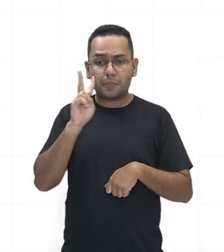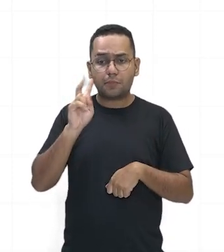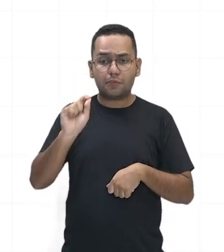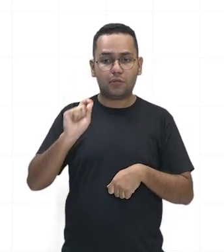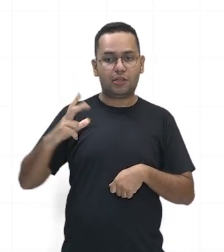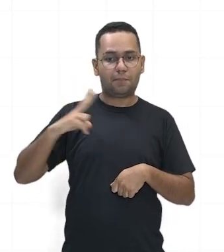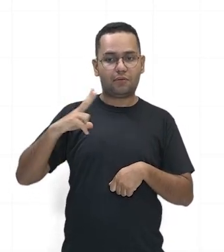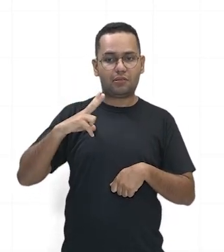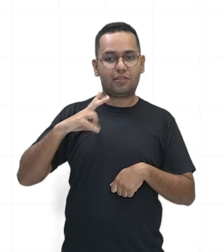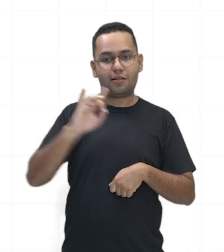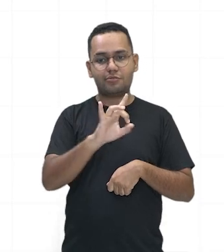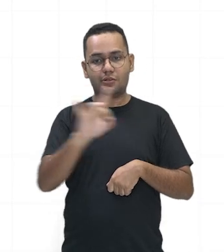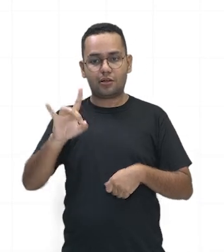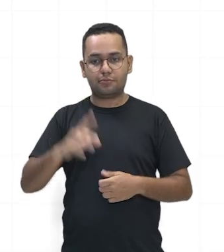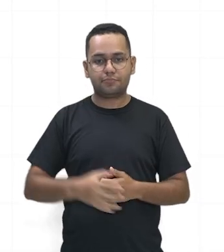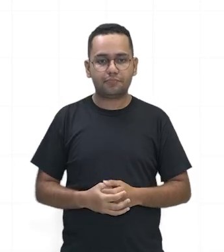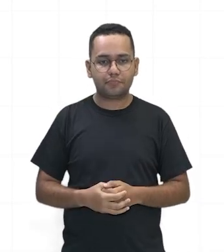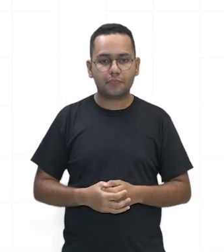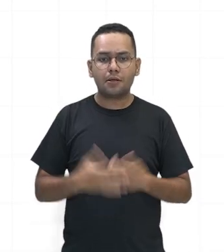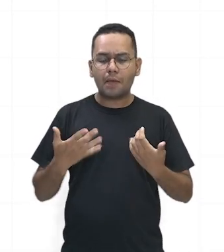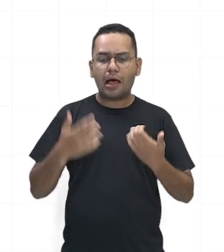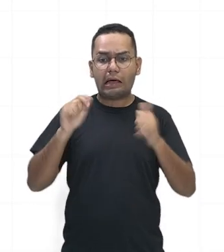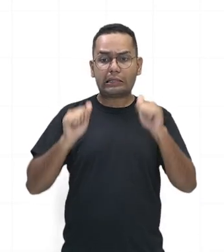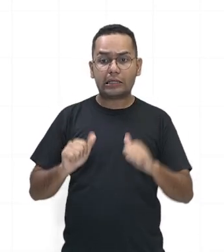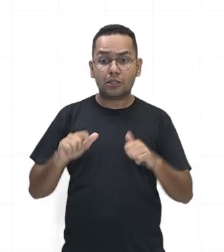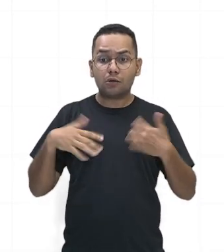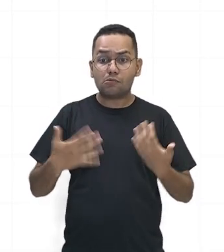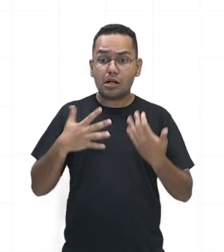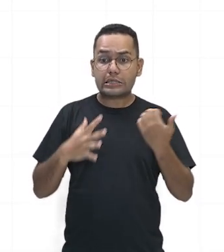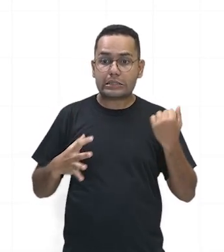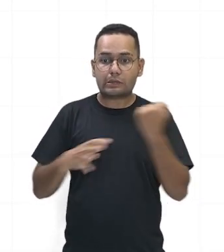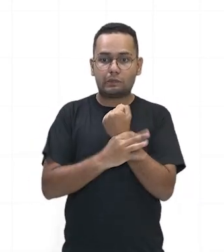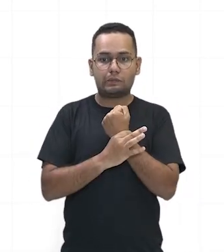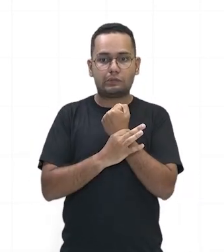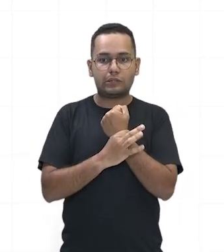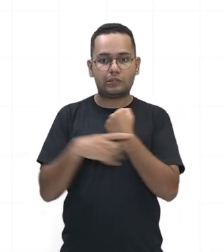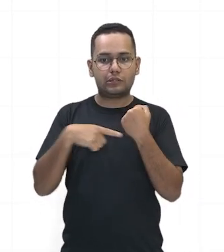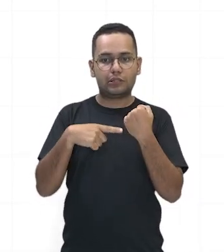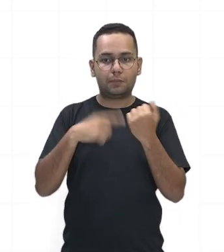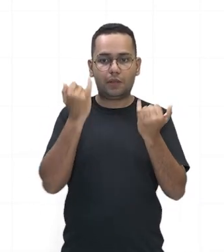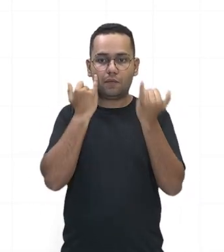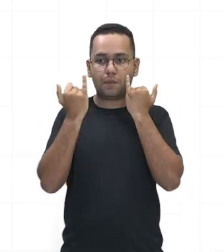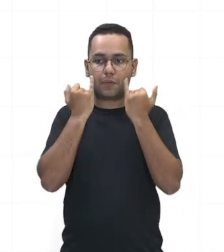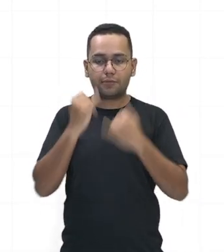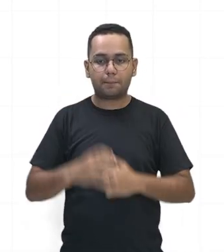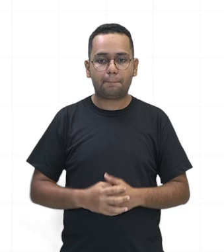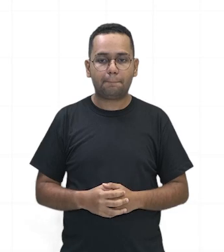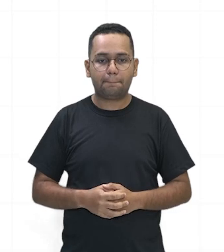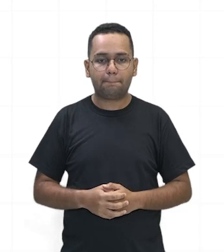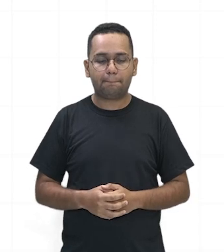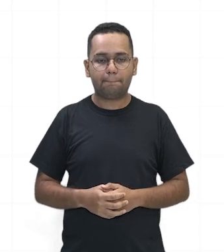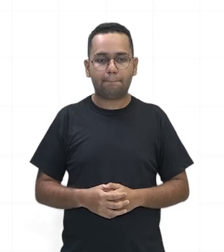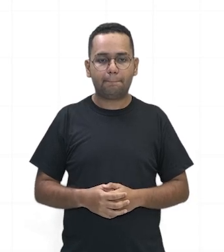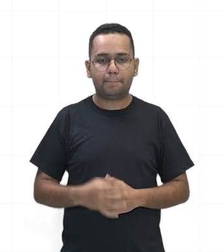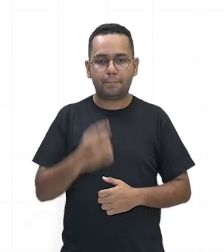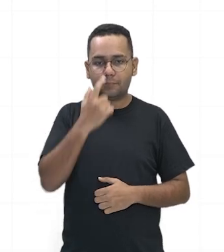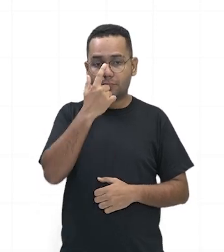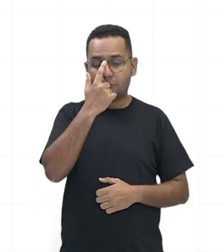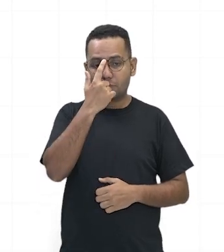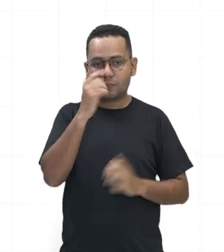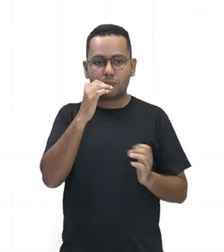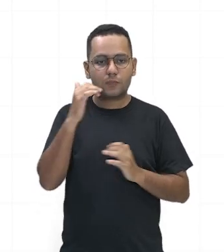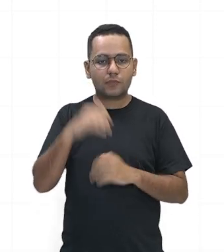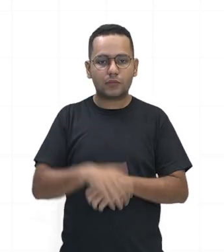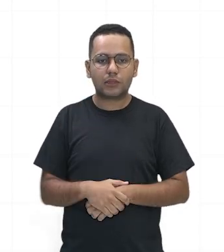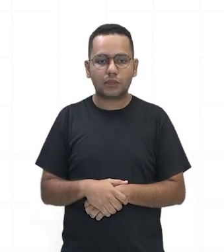é o grau de segurança dessas informações, né? Pensar também o debate sobre a obrigatoriedade